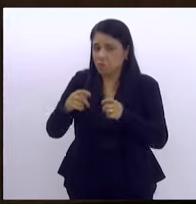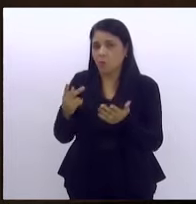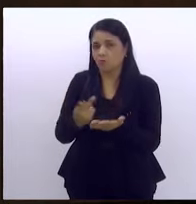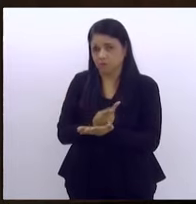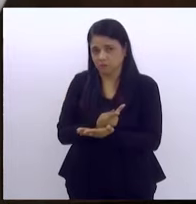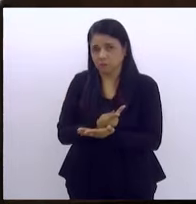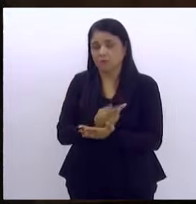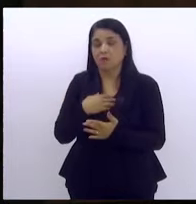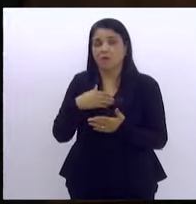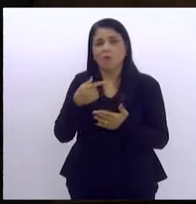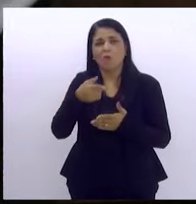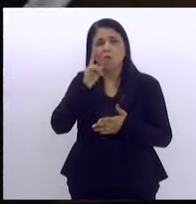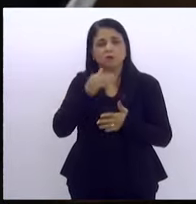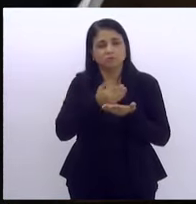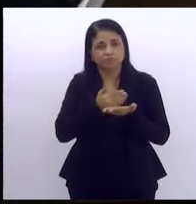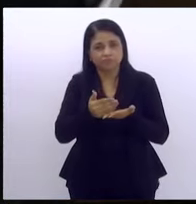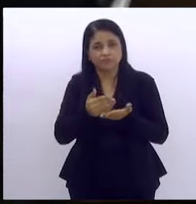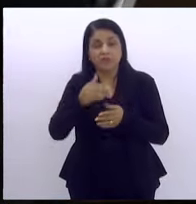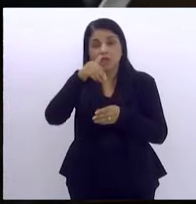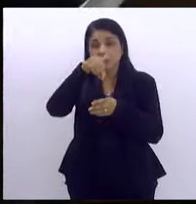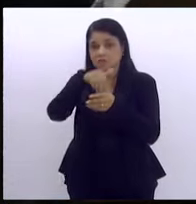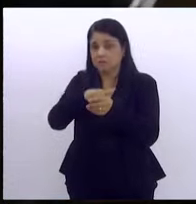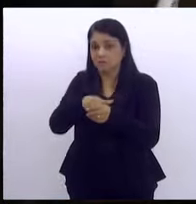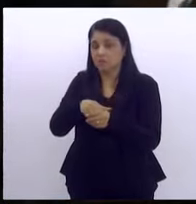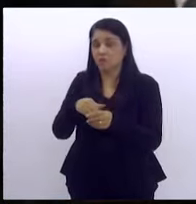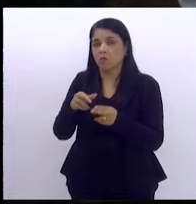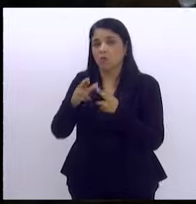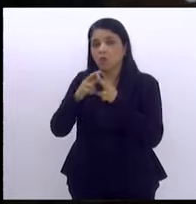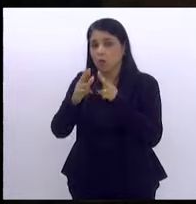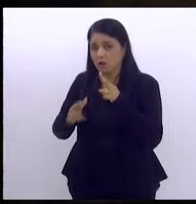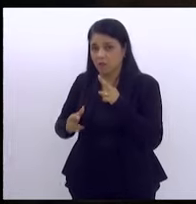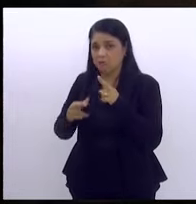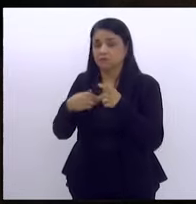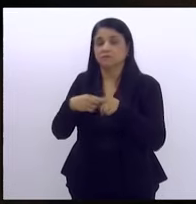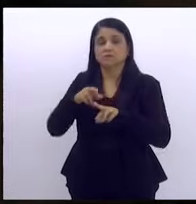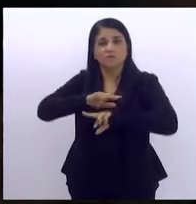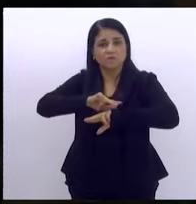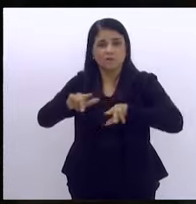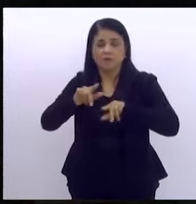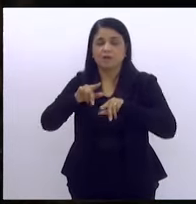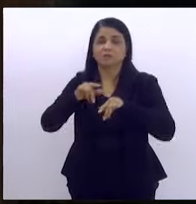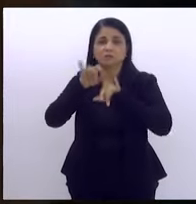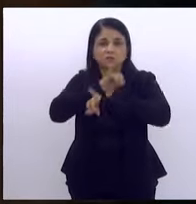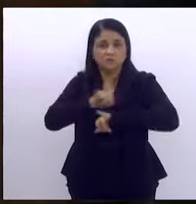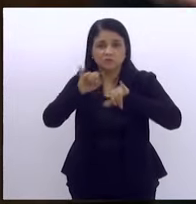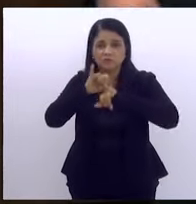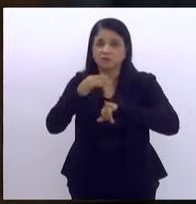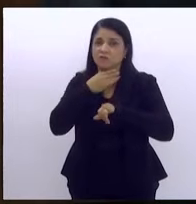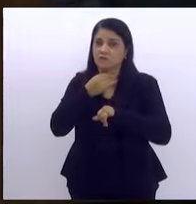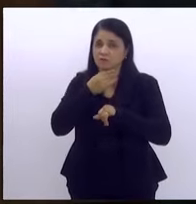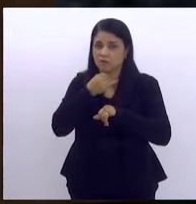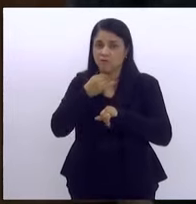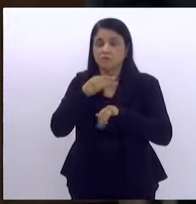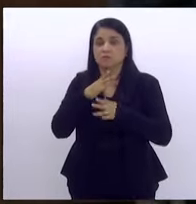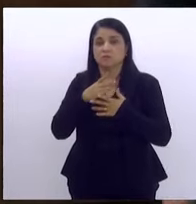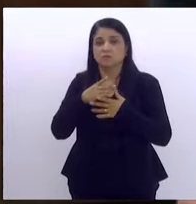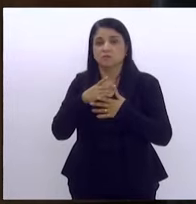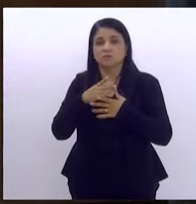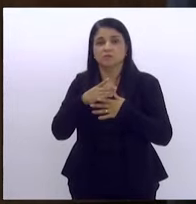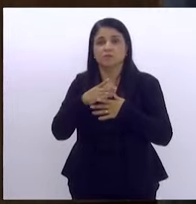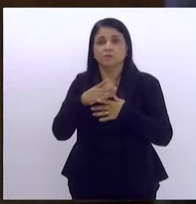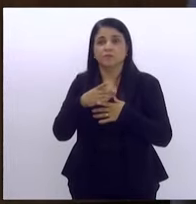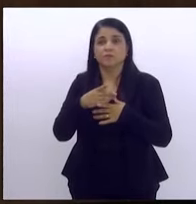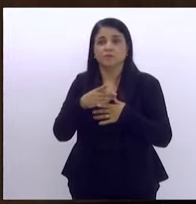inicial sobre a eleição da UERJ, onde uma série de notícias falsas estão sendo disparadas para números